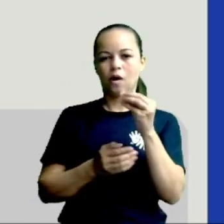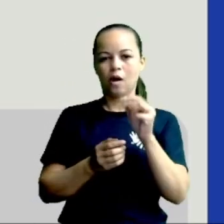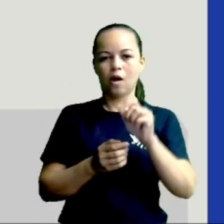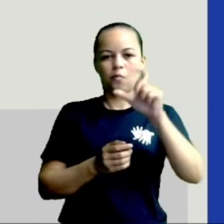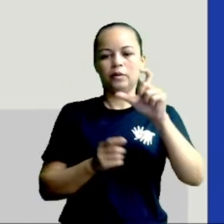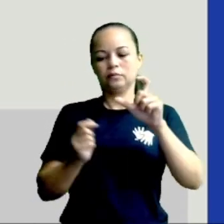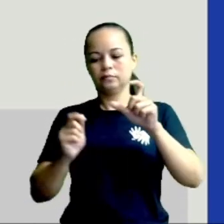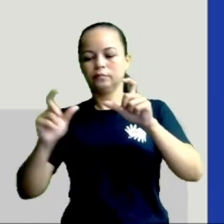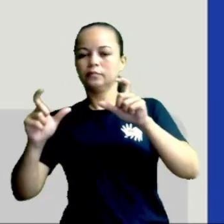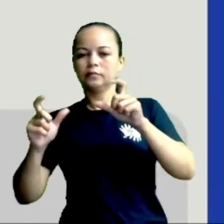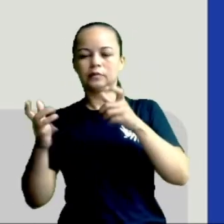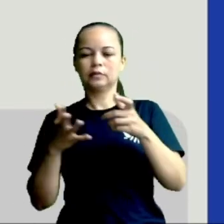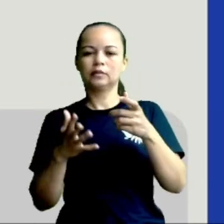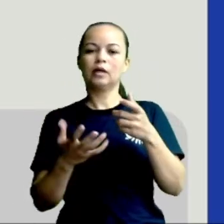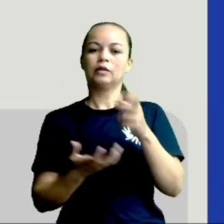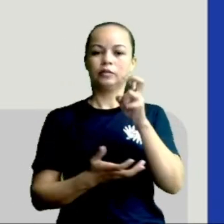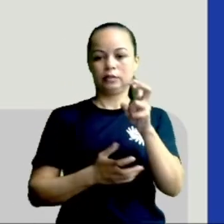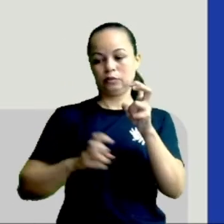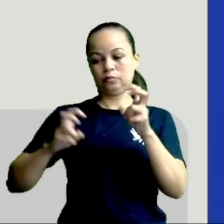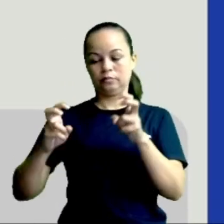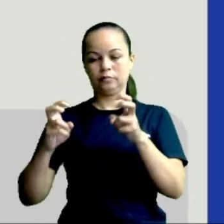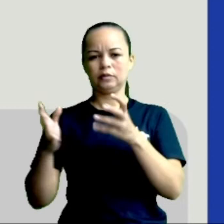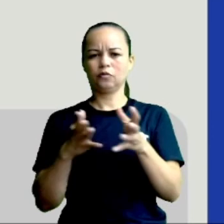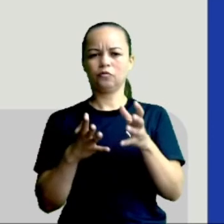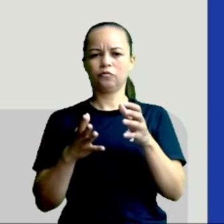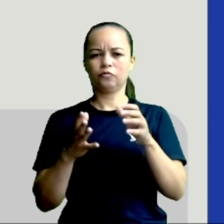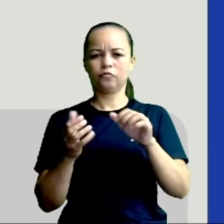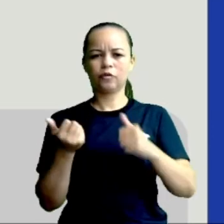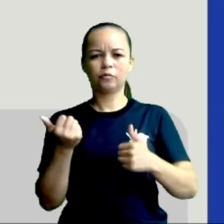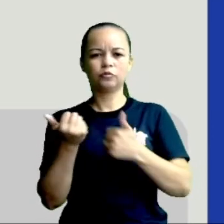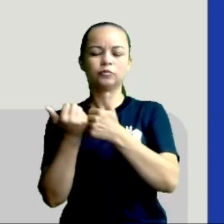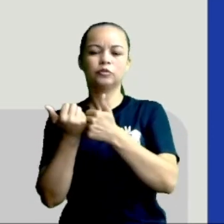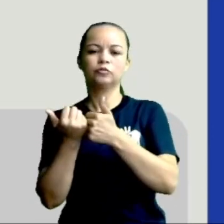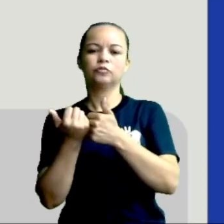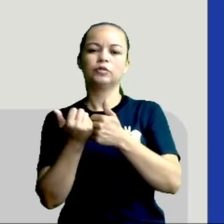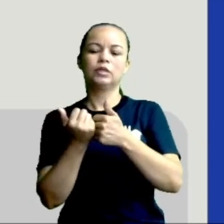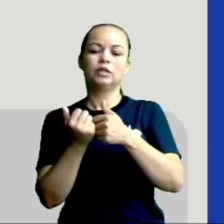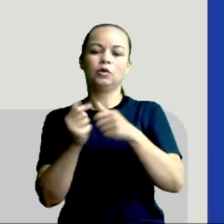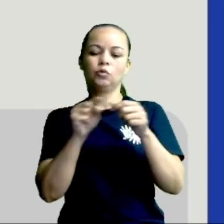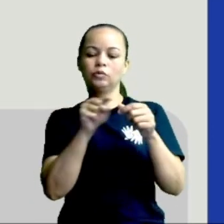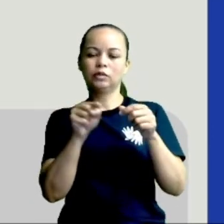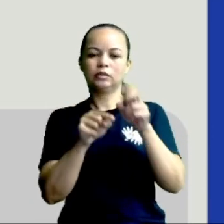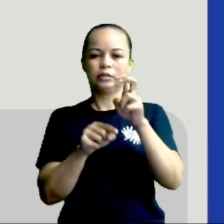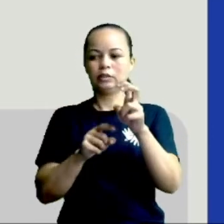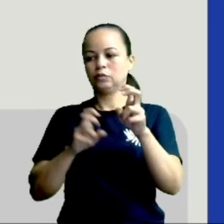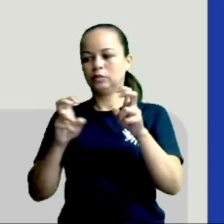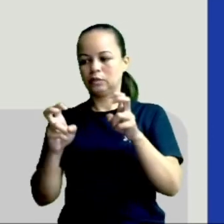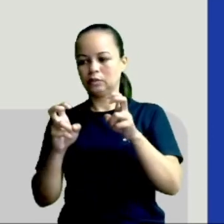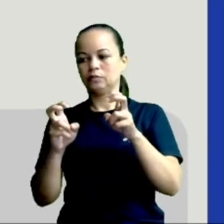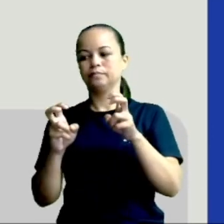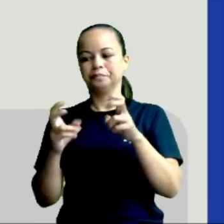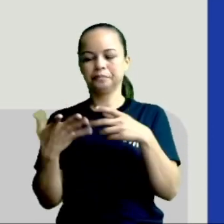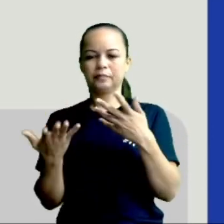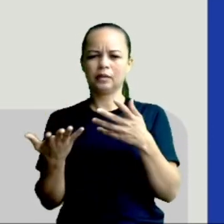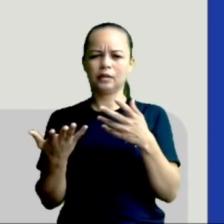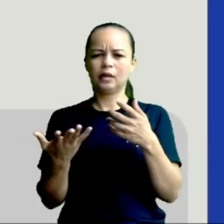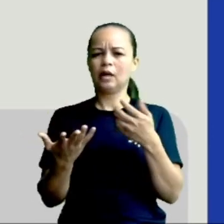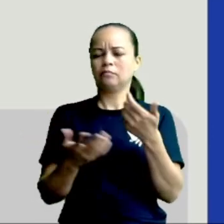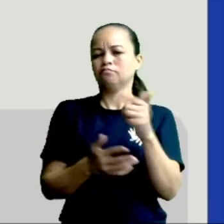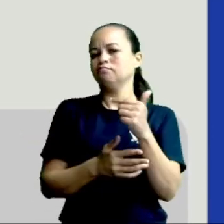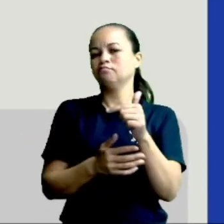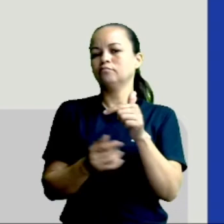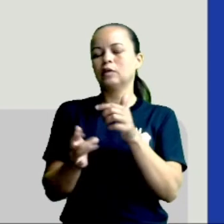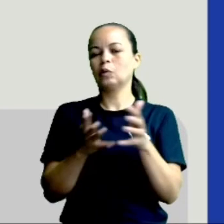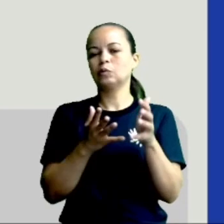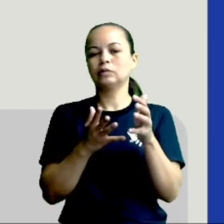os cinco quilogramas de cada lado e tu ia citar 55 né cinco quilogramas o pacote preto eu não tenho